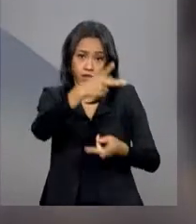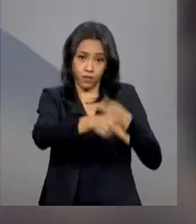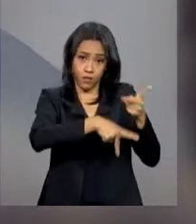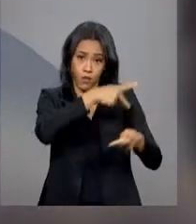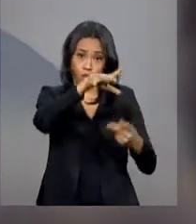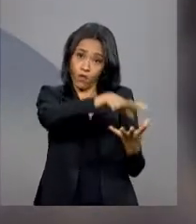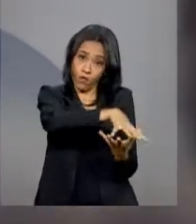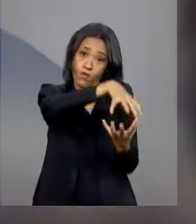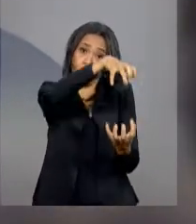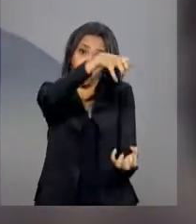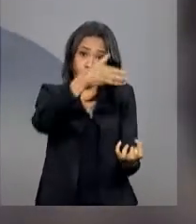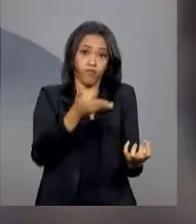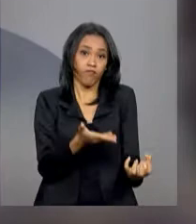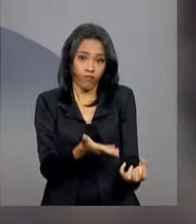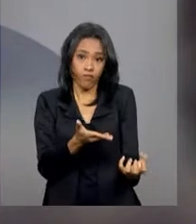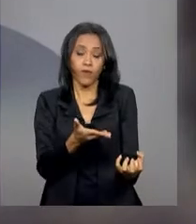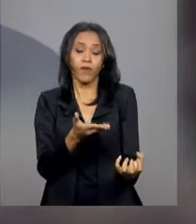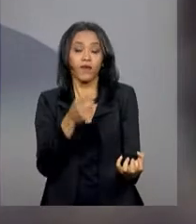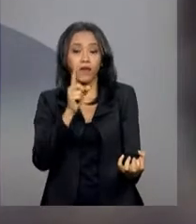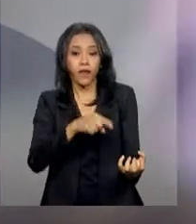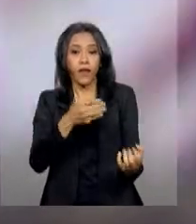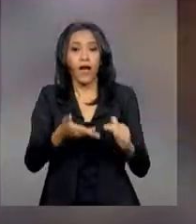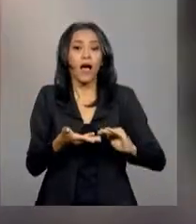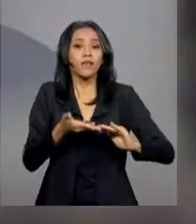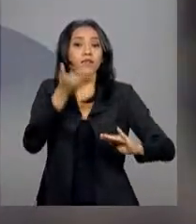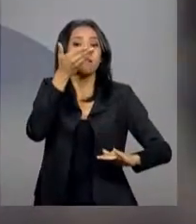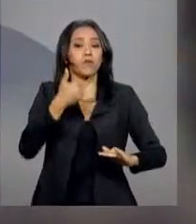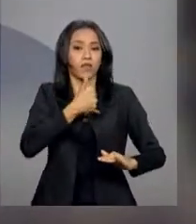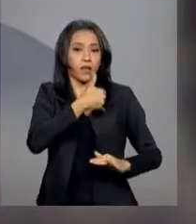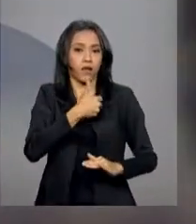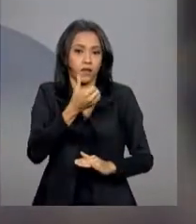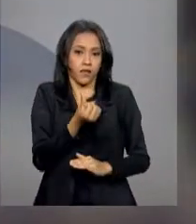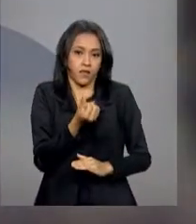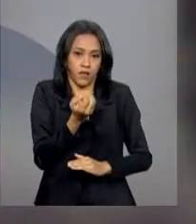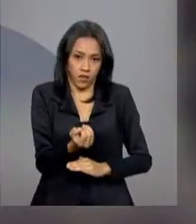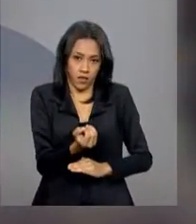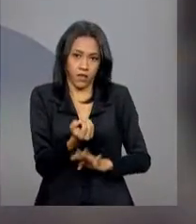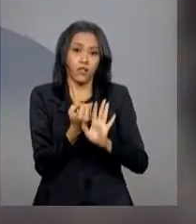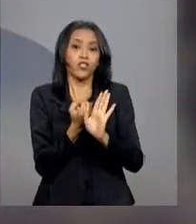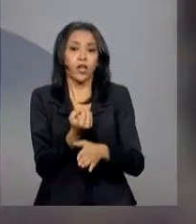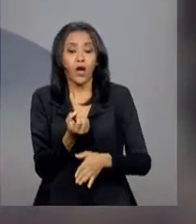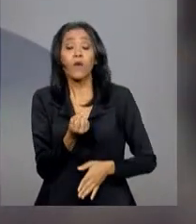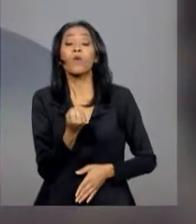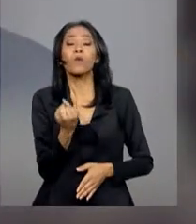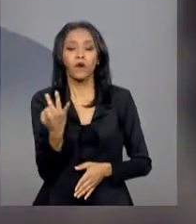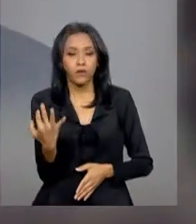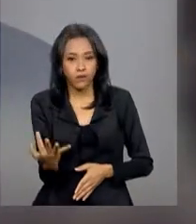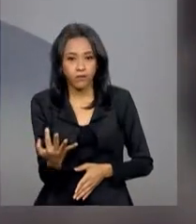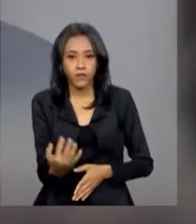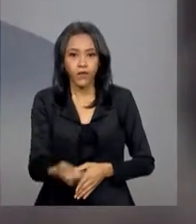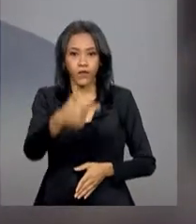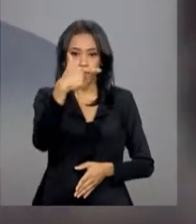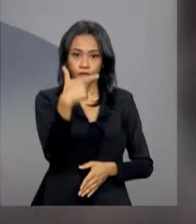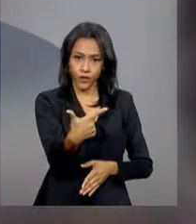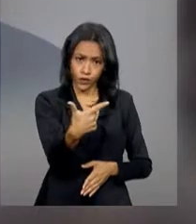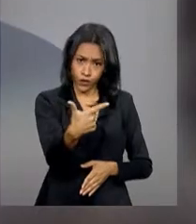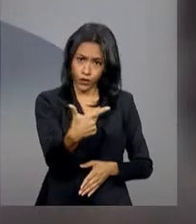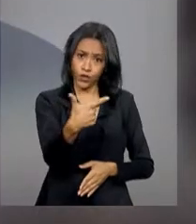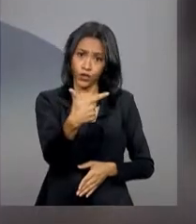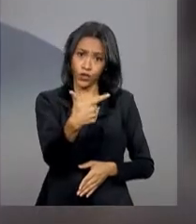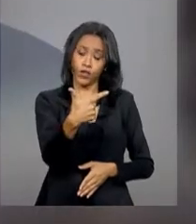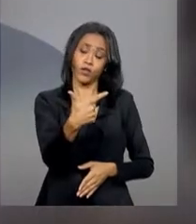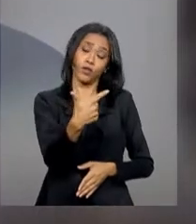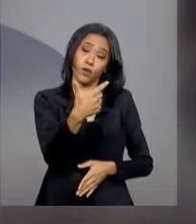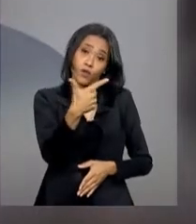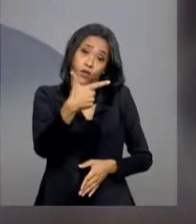que hoje acima de 60 anos já somos cerca de 20 e 28 para 29 milhões